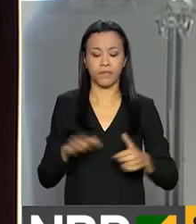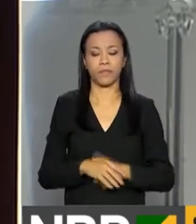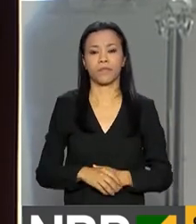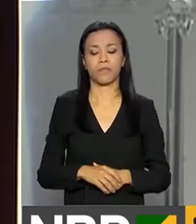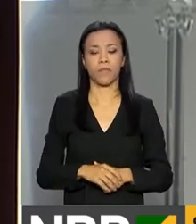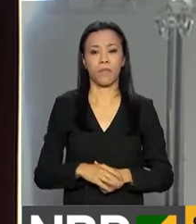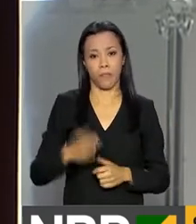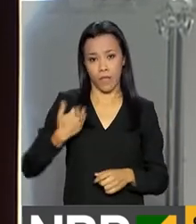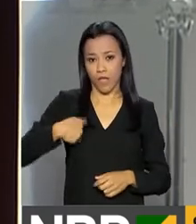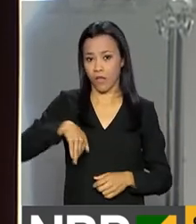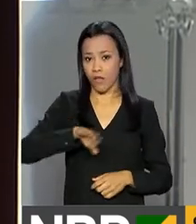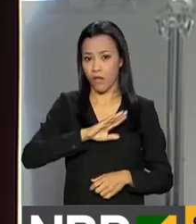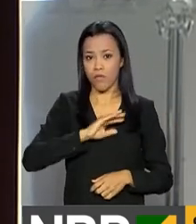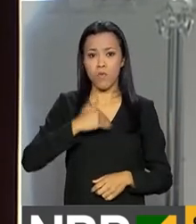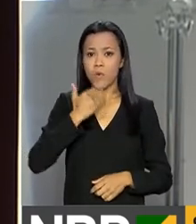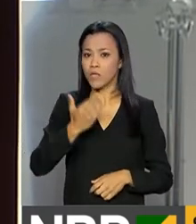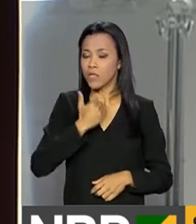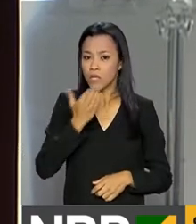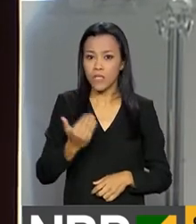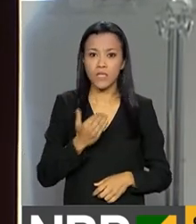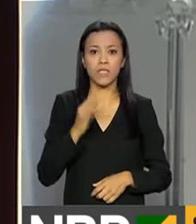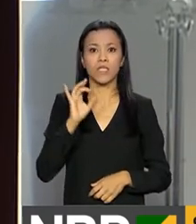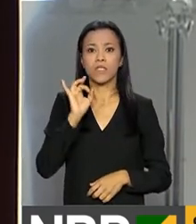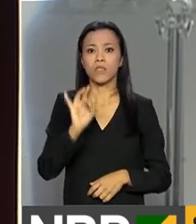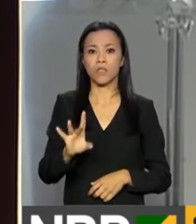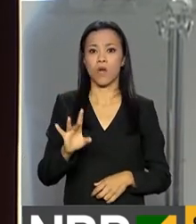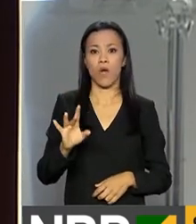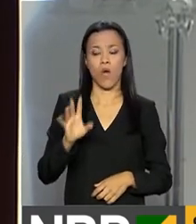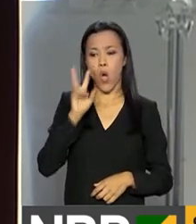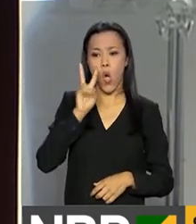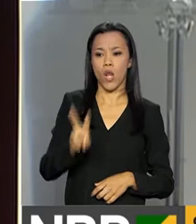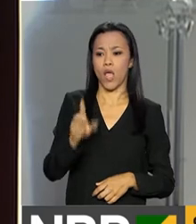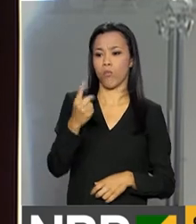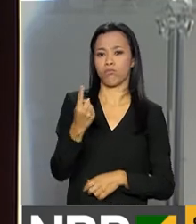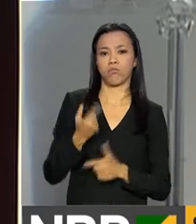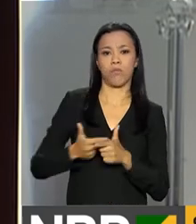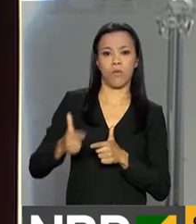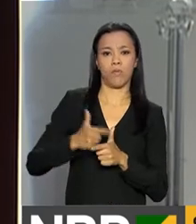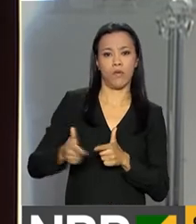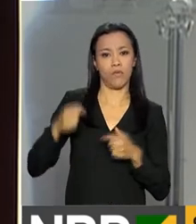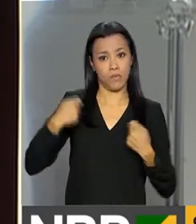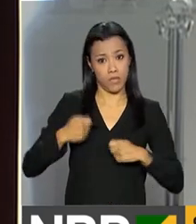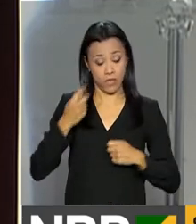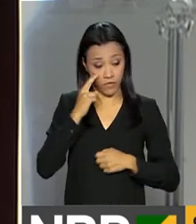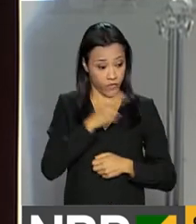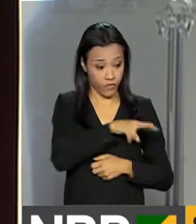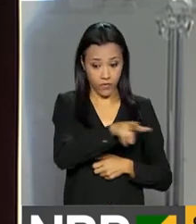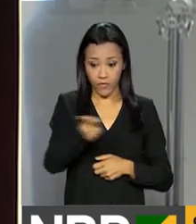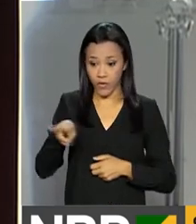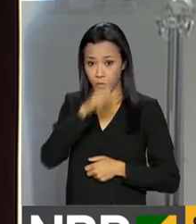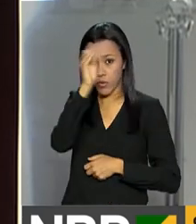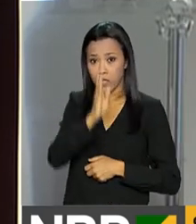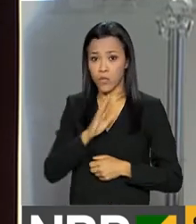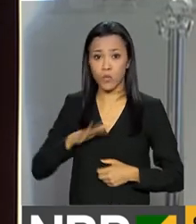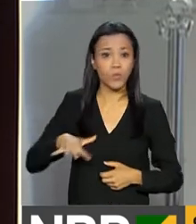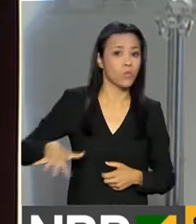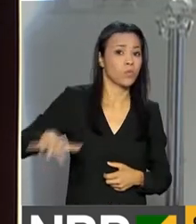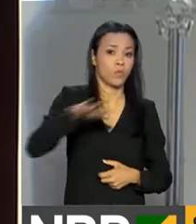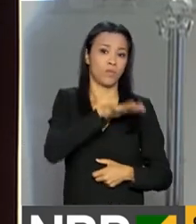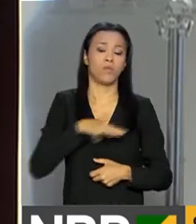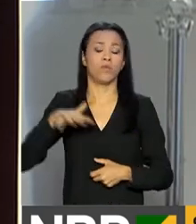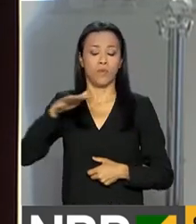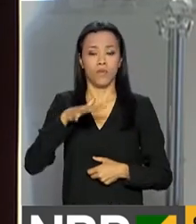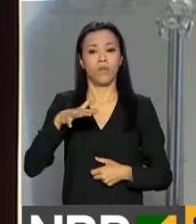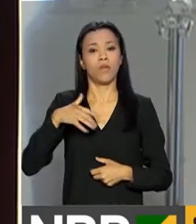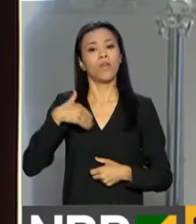Não adianta a gente olhar só para um problema. Nós temos que olhar o Brasil como um todo. Então, acredito que